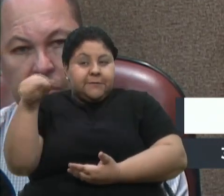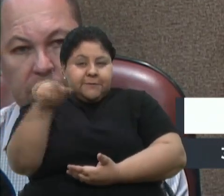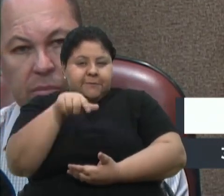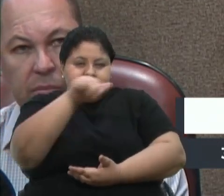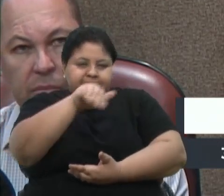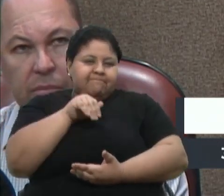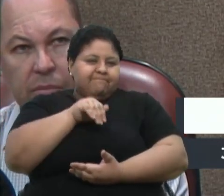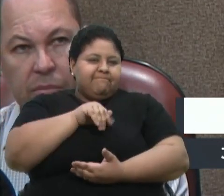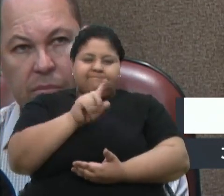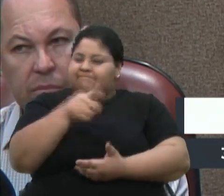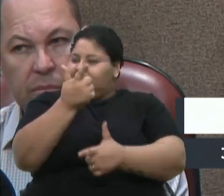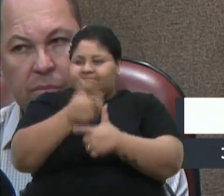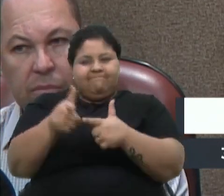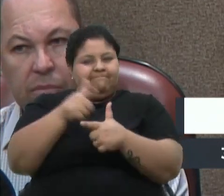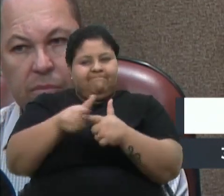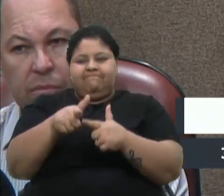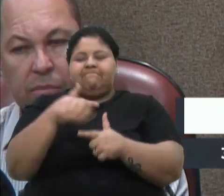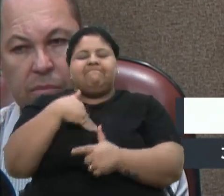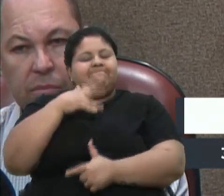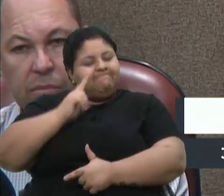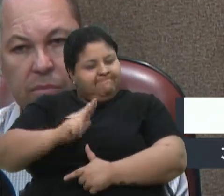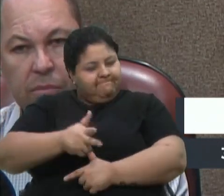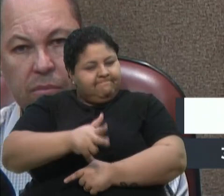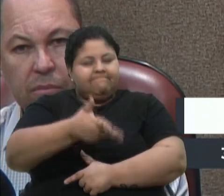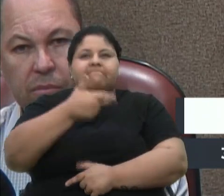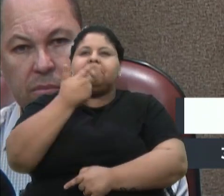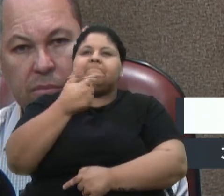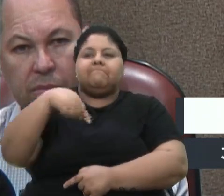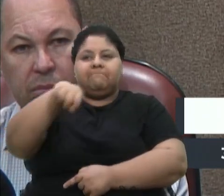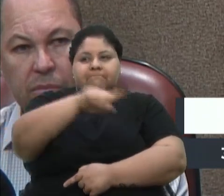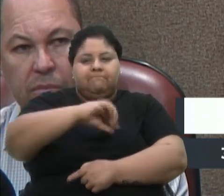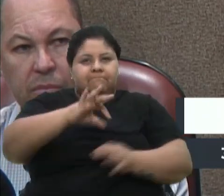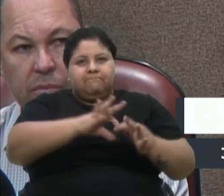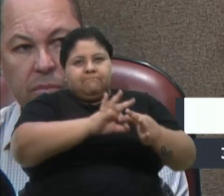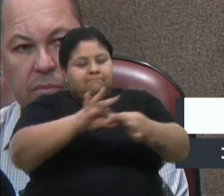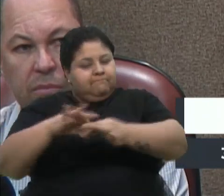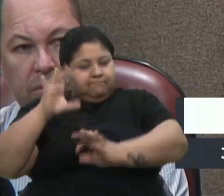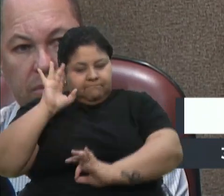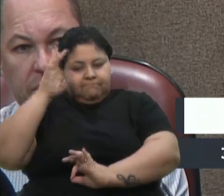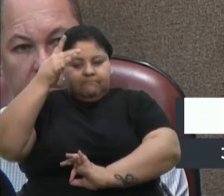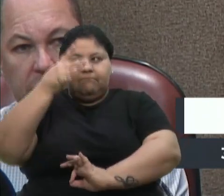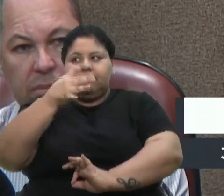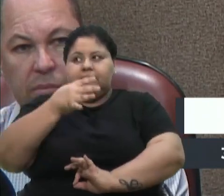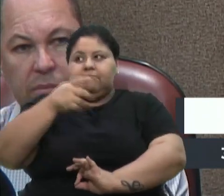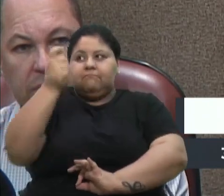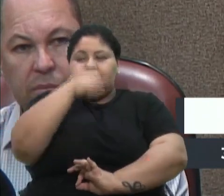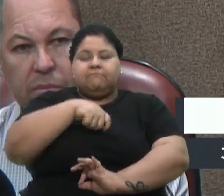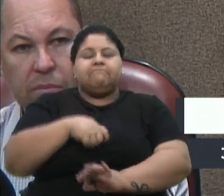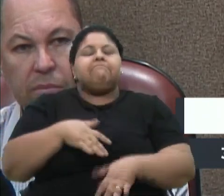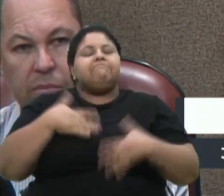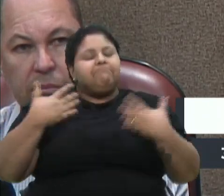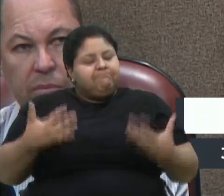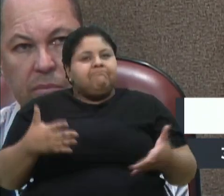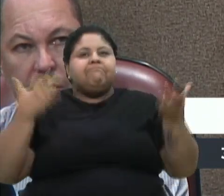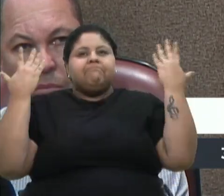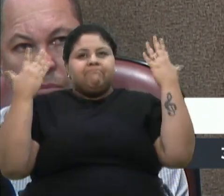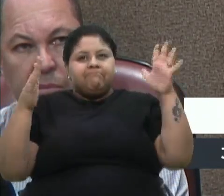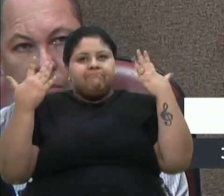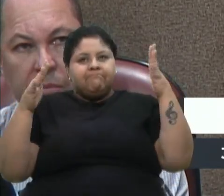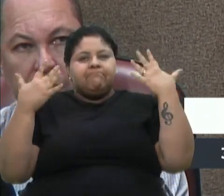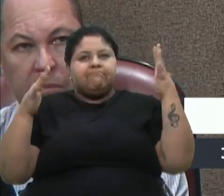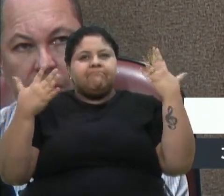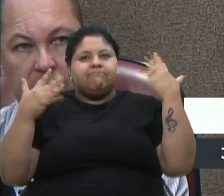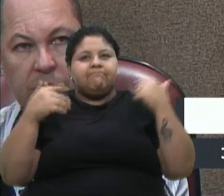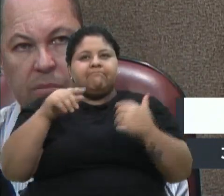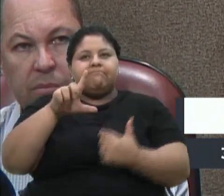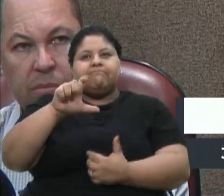se dividindo. Eu sempre digo, a gente precisa se unir para conseguir aquilo que a gente precisa. Então, parabéns, Letícia,